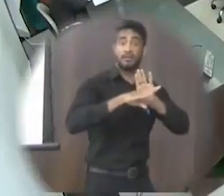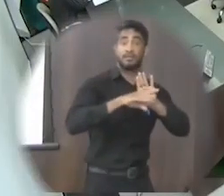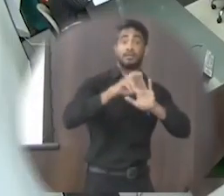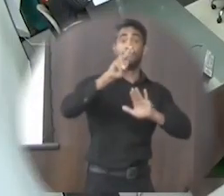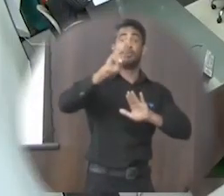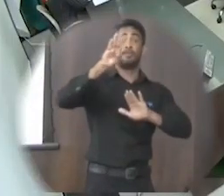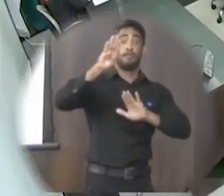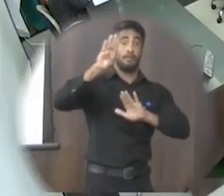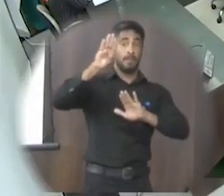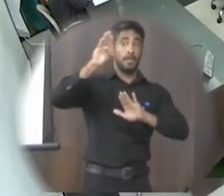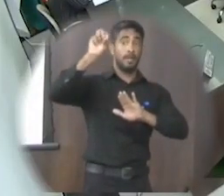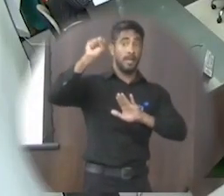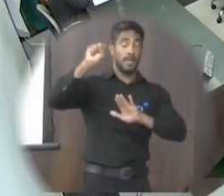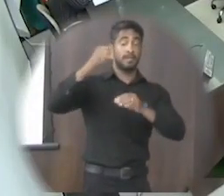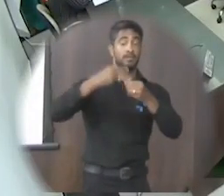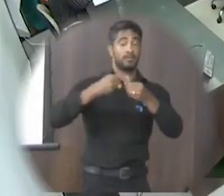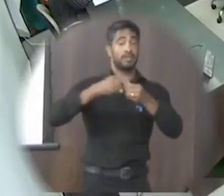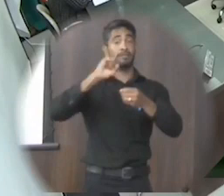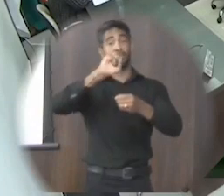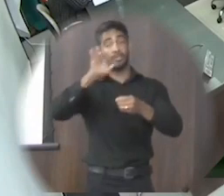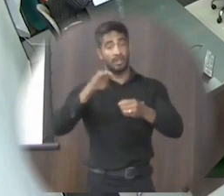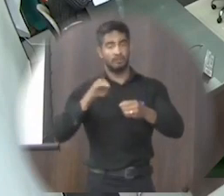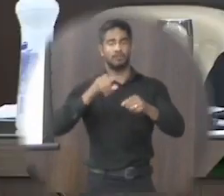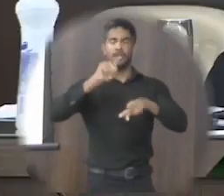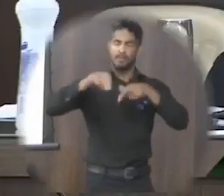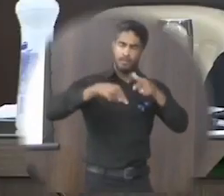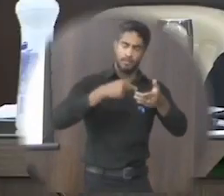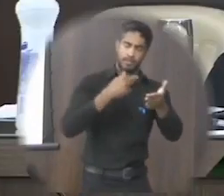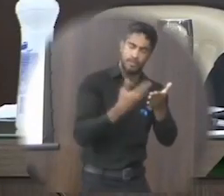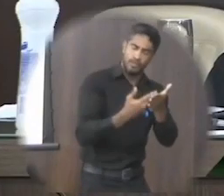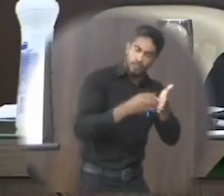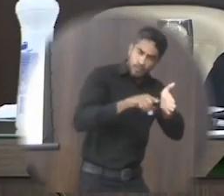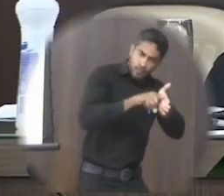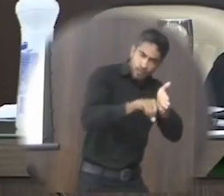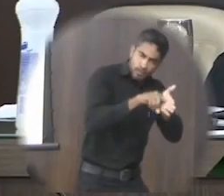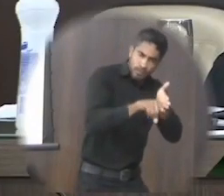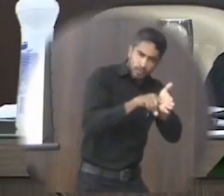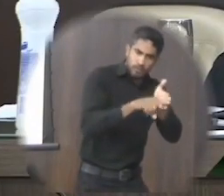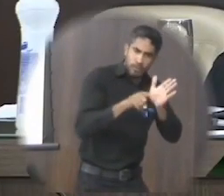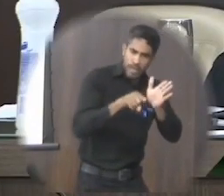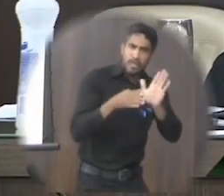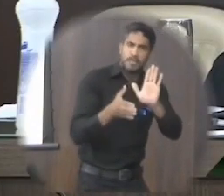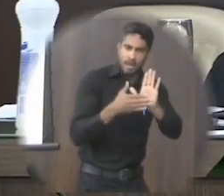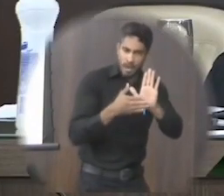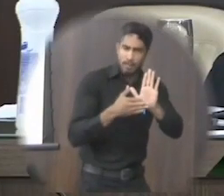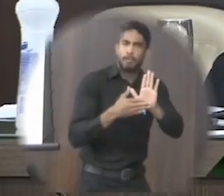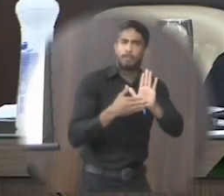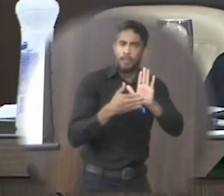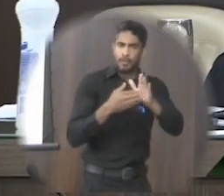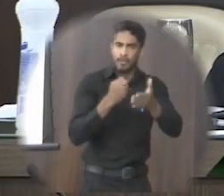saúde do município de Janaúba. Após estudo, no que concerne à iniciativa, a proposição ampara-se